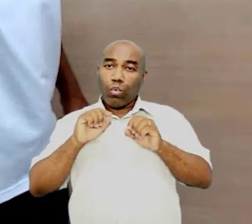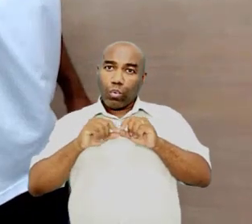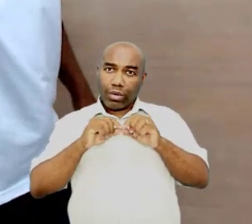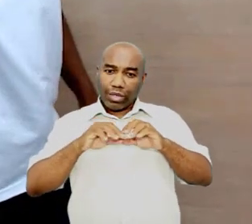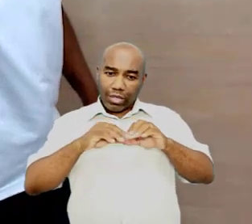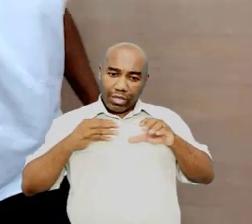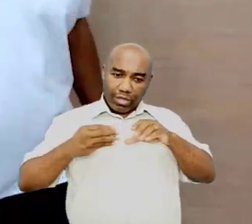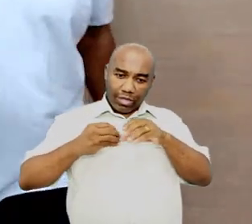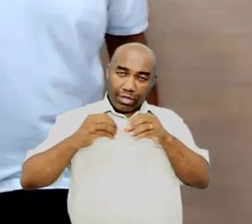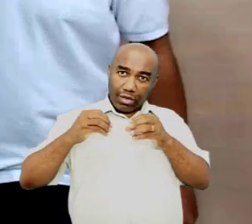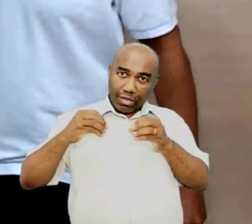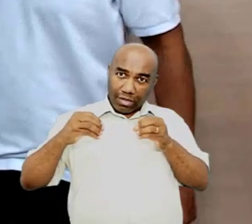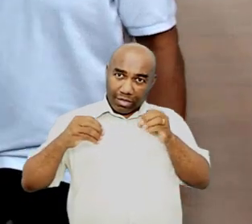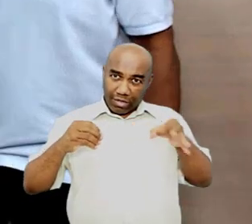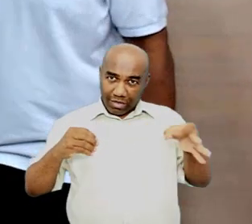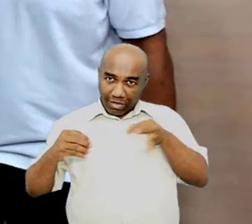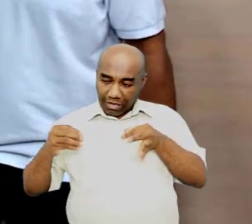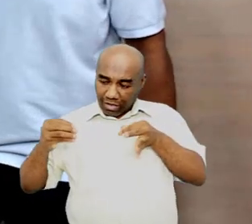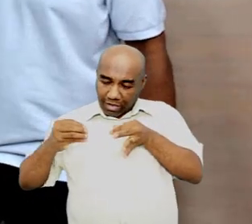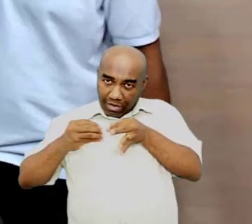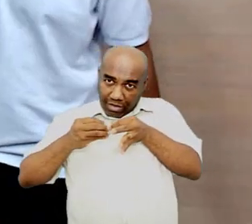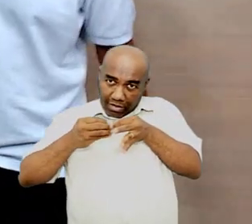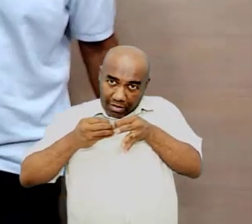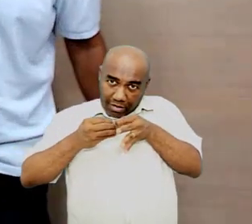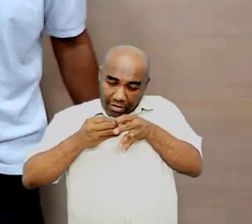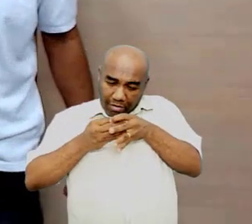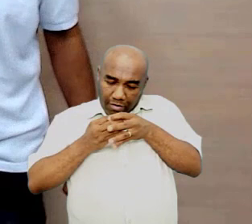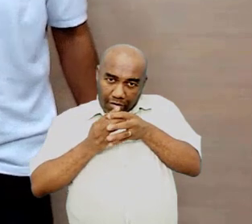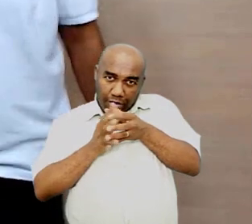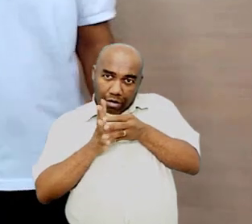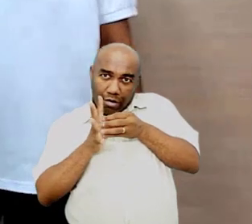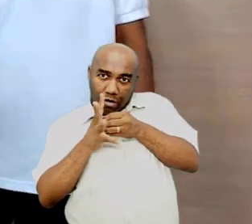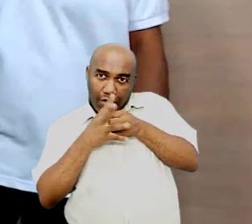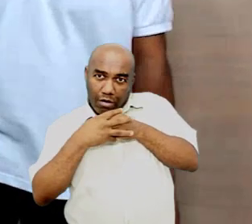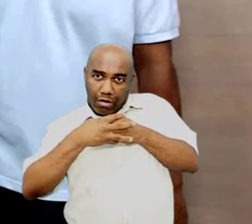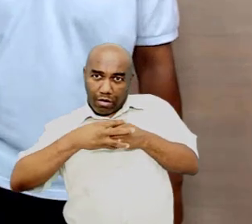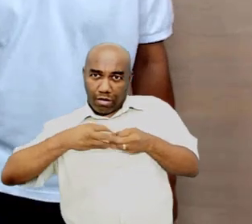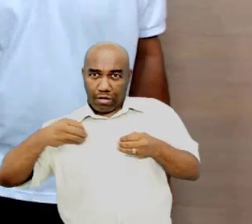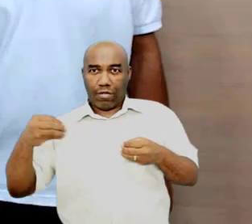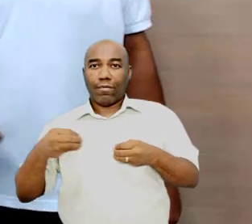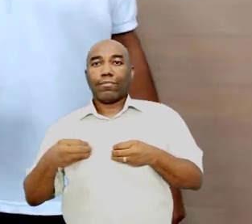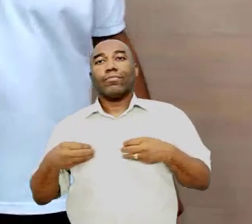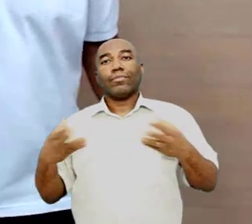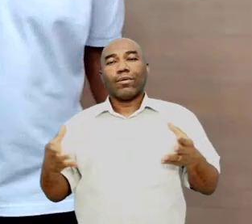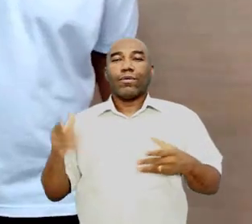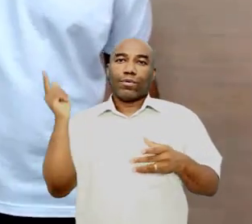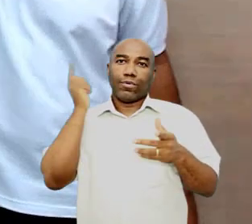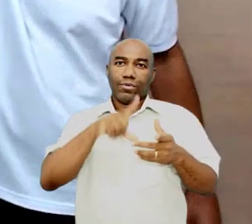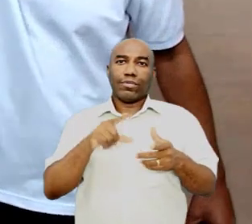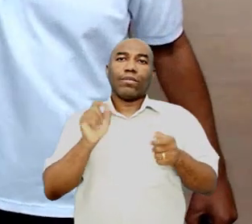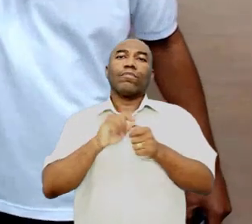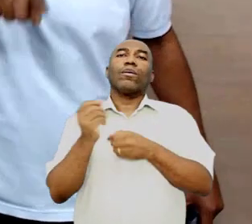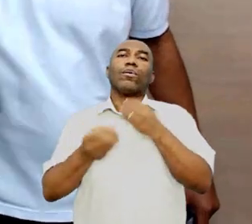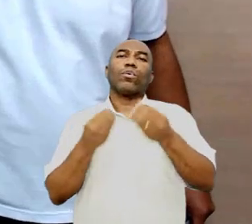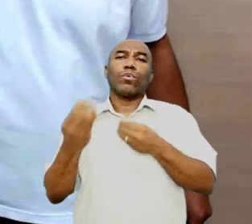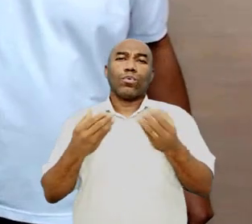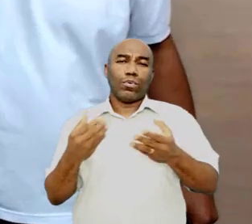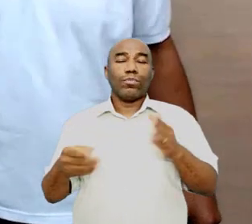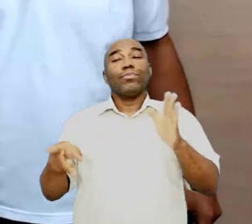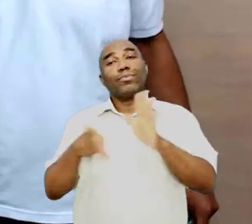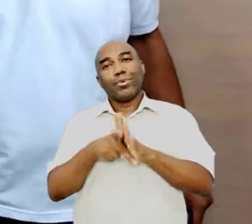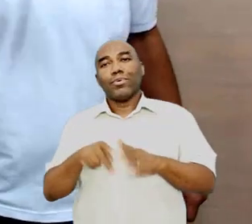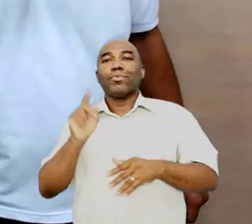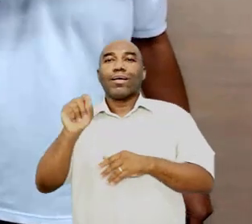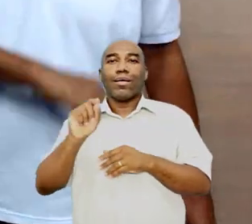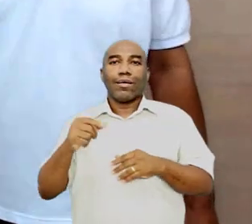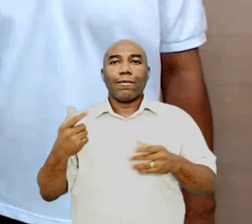e entrar. Então, essa é a finalidade dessas proteínas que vocês estão vendo aí, que fica presa